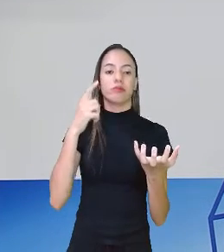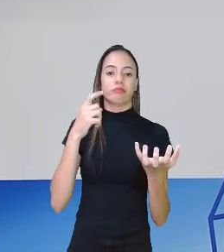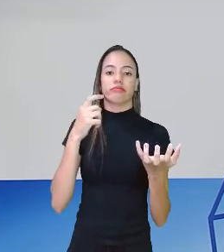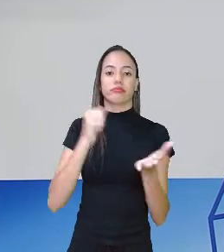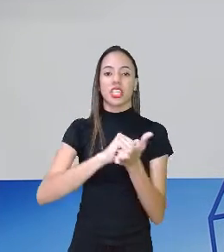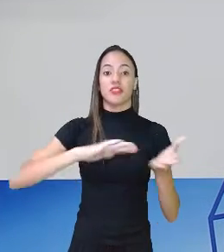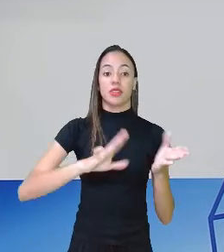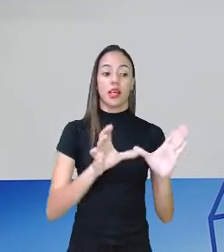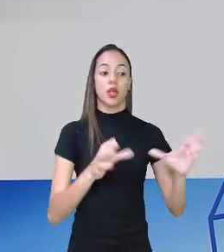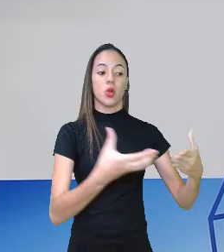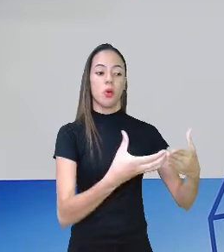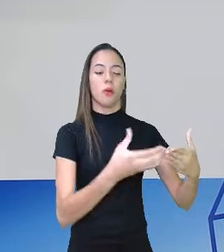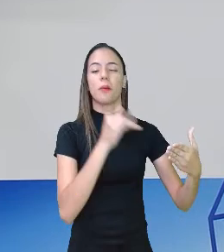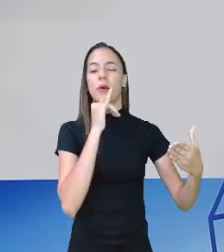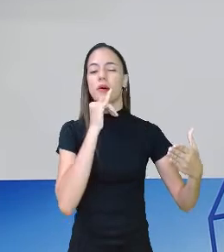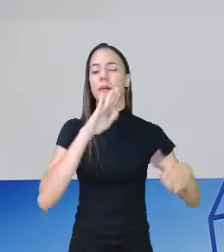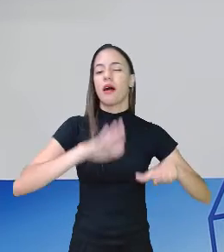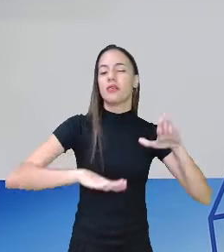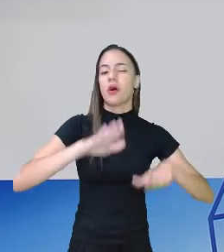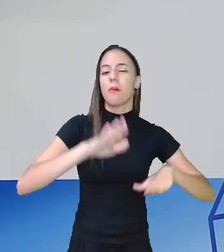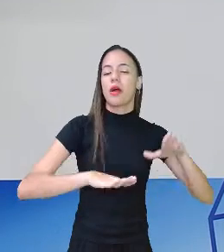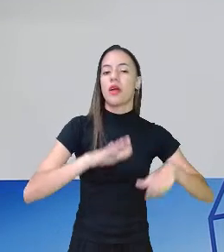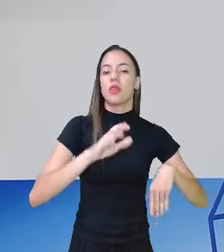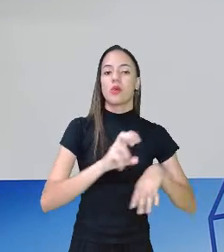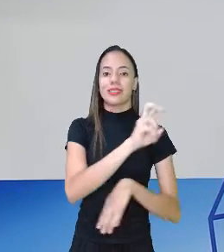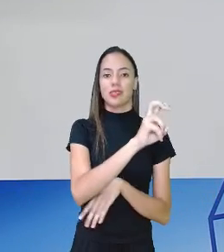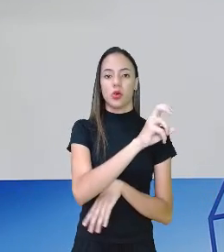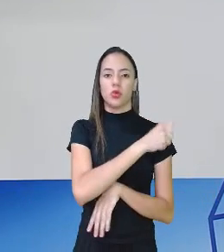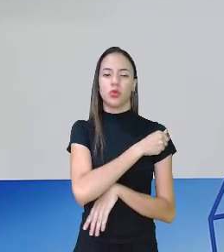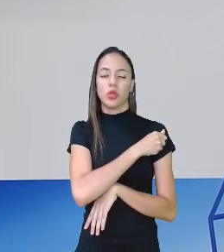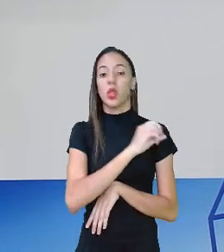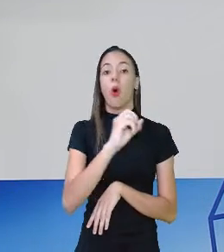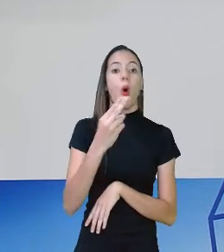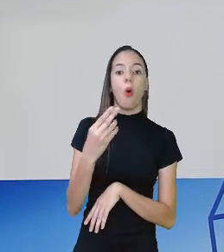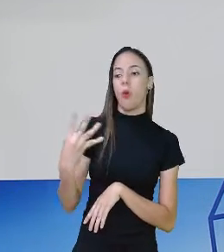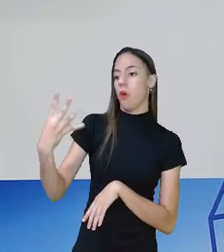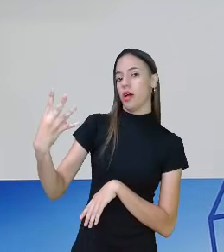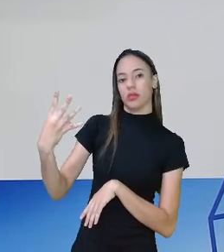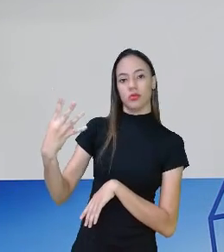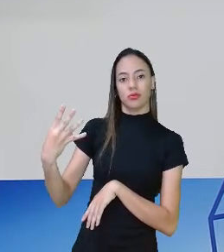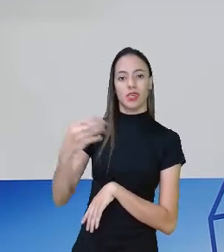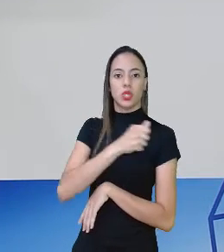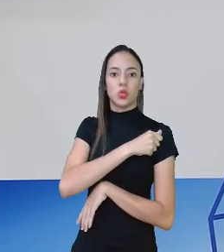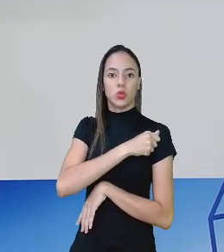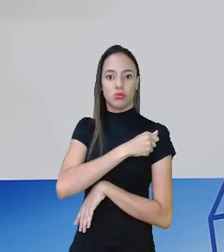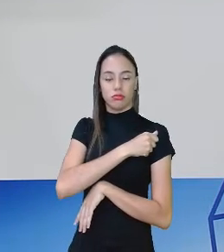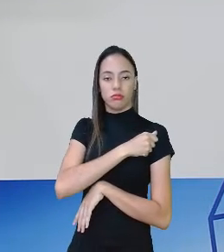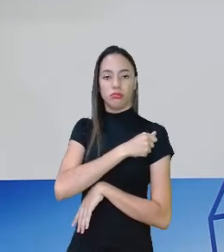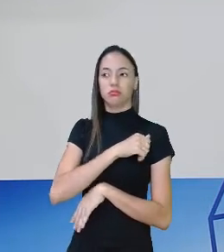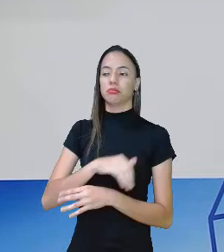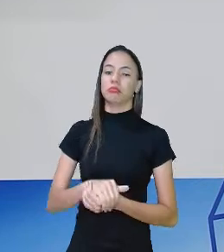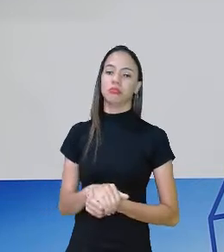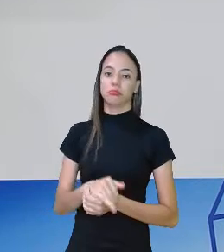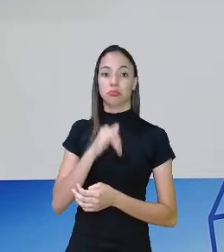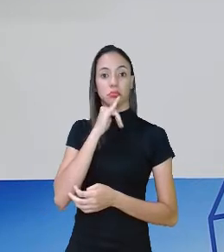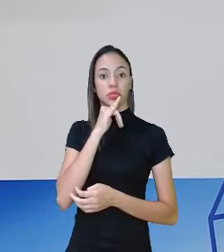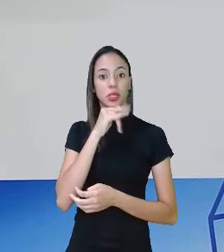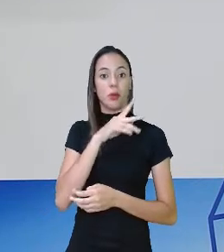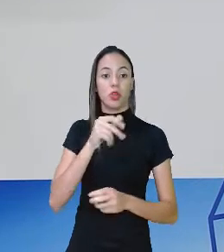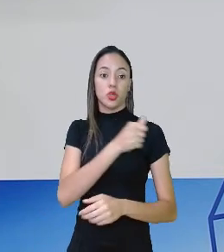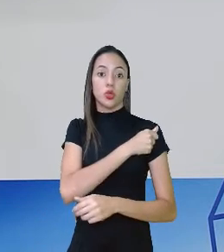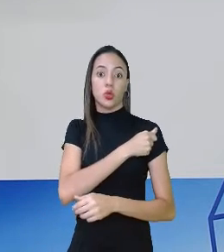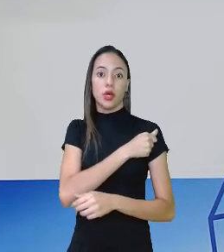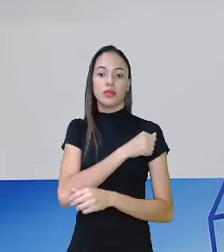Eu vou trabalhar com equipe com 5 estudantes. Não, eu quero hoje com 4. E que quem esteja ali por perto já